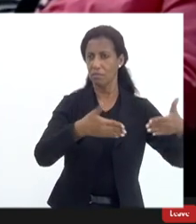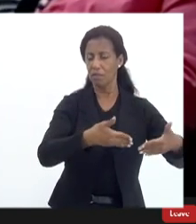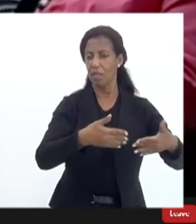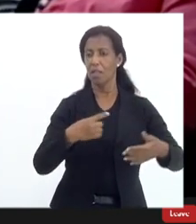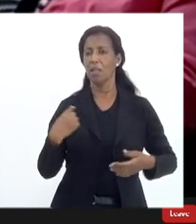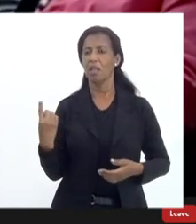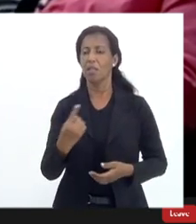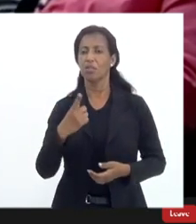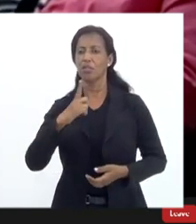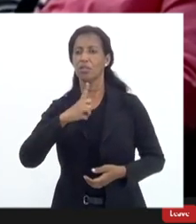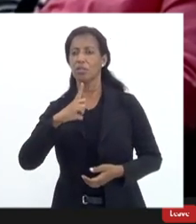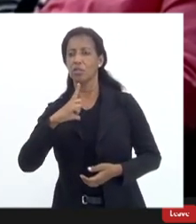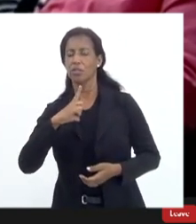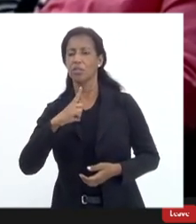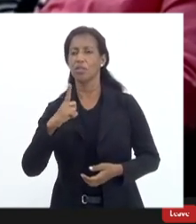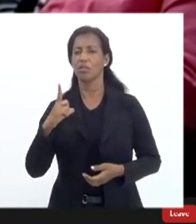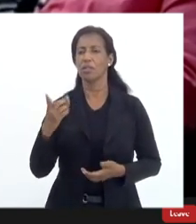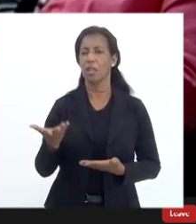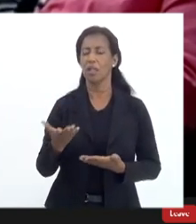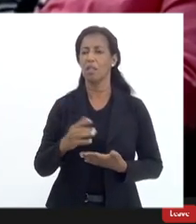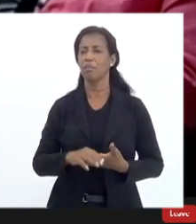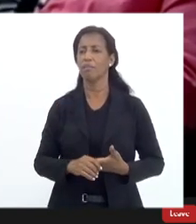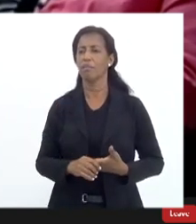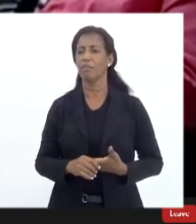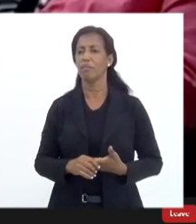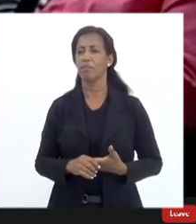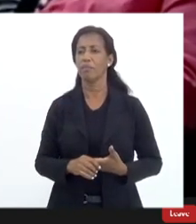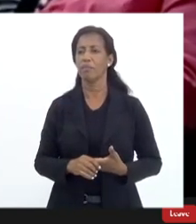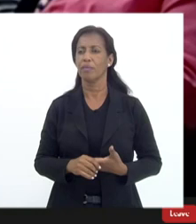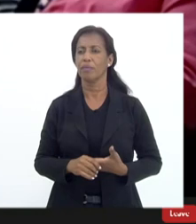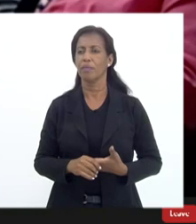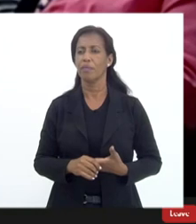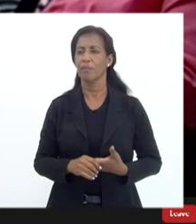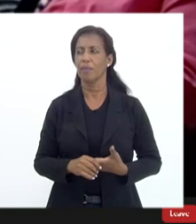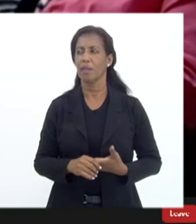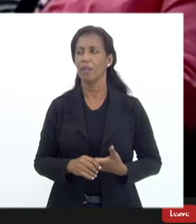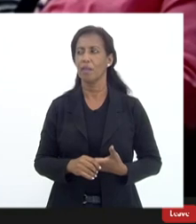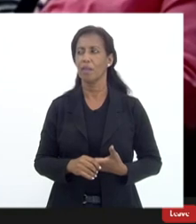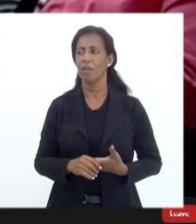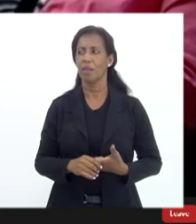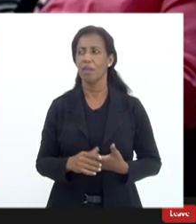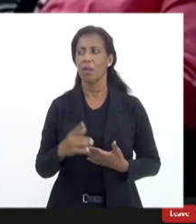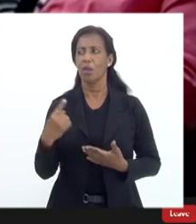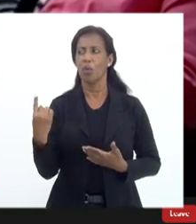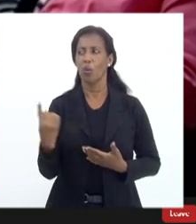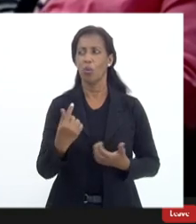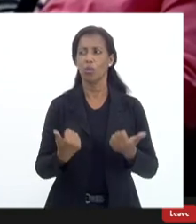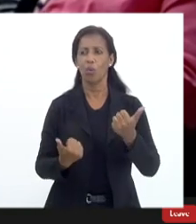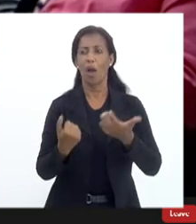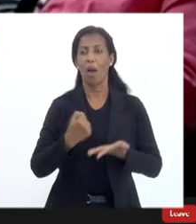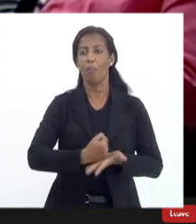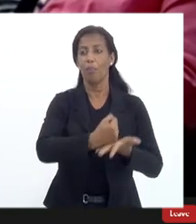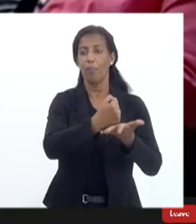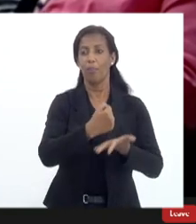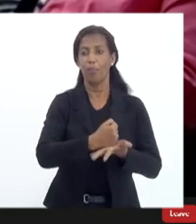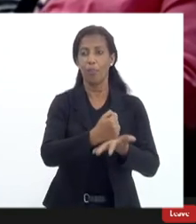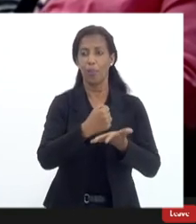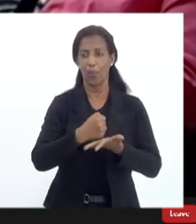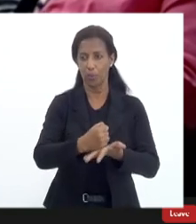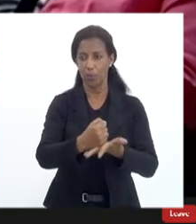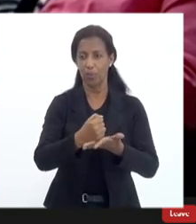gente tem elevado ele como um ponto de apoio para a tomada de decisão. A gente sabe